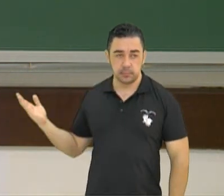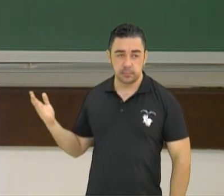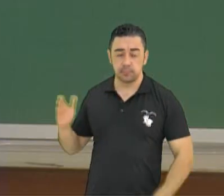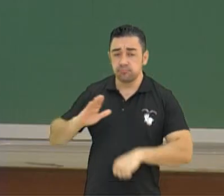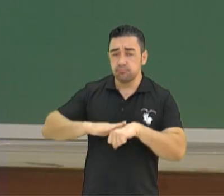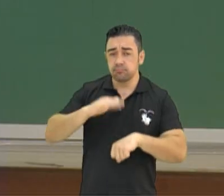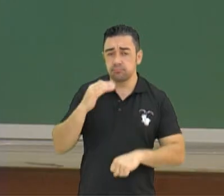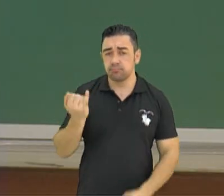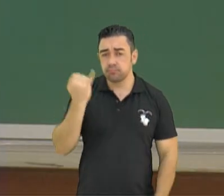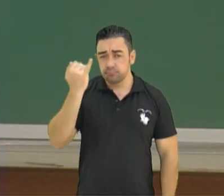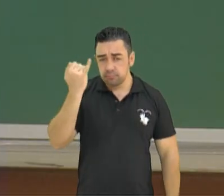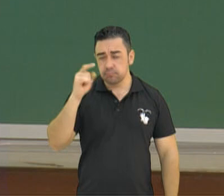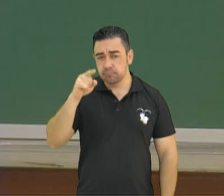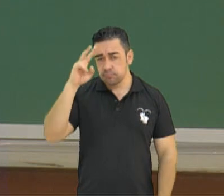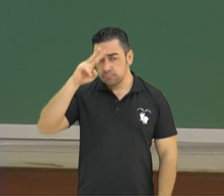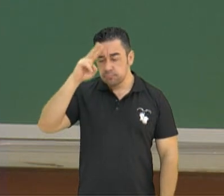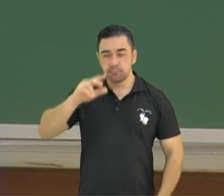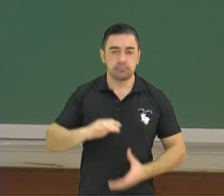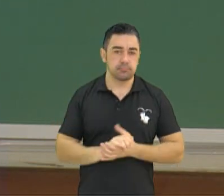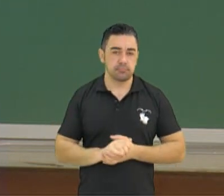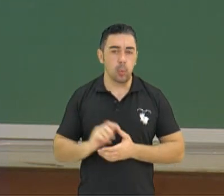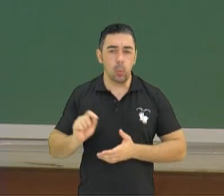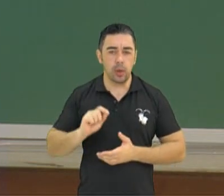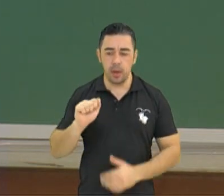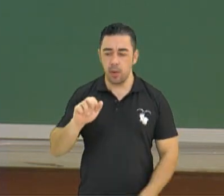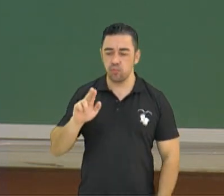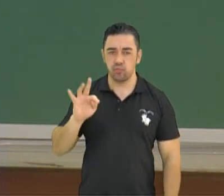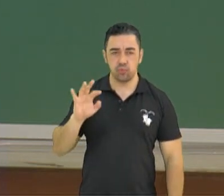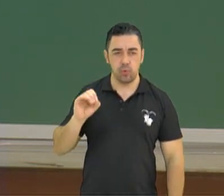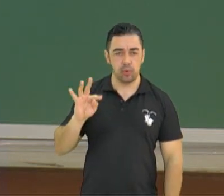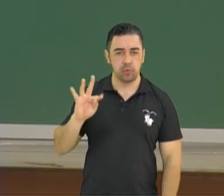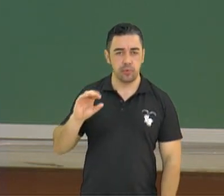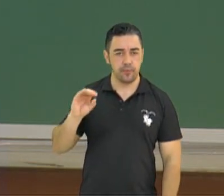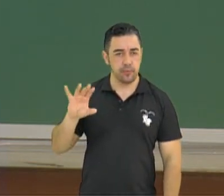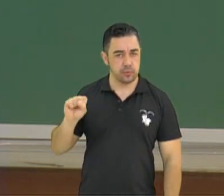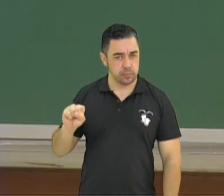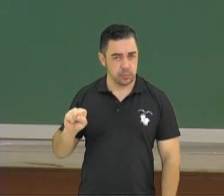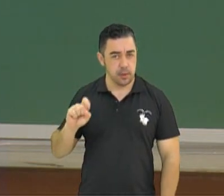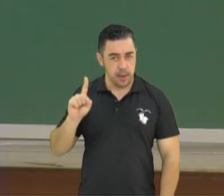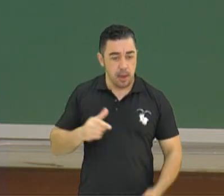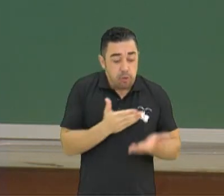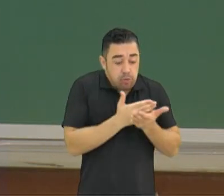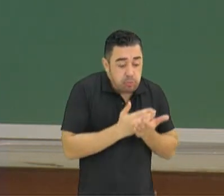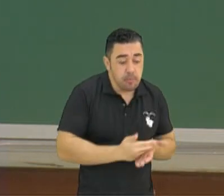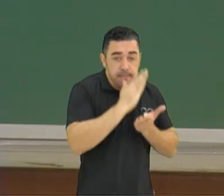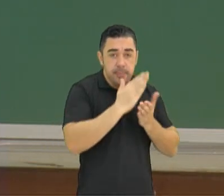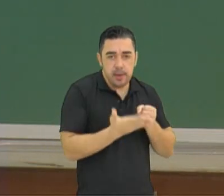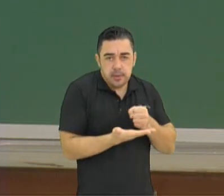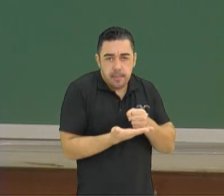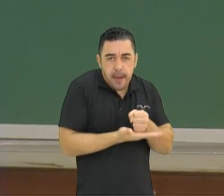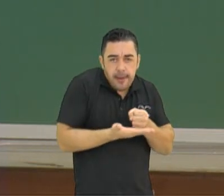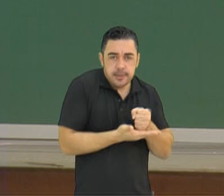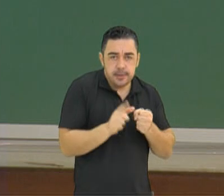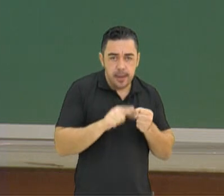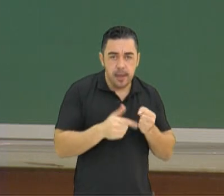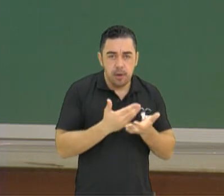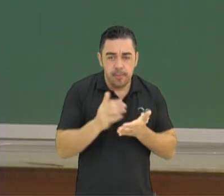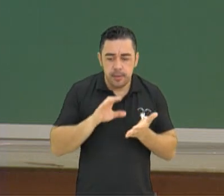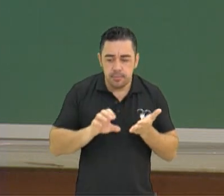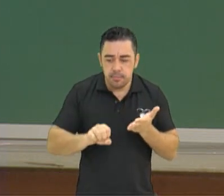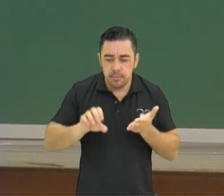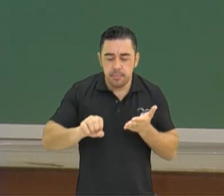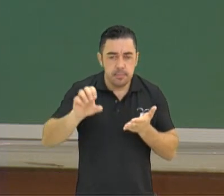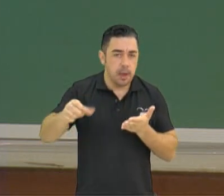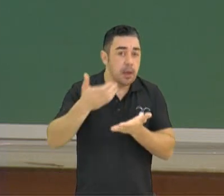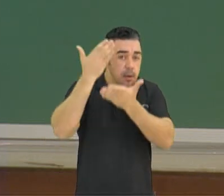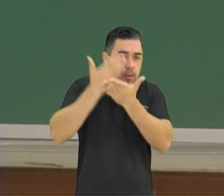mais importantes que tem que lembrar. Os seres autótrofos, eles são as bases das cadeias alimentares, pois eles é que têm a capacidade, então, de